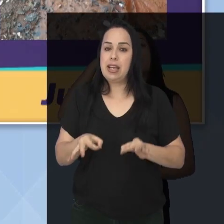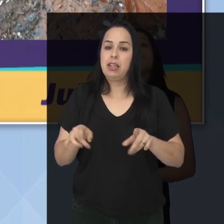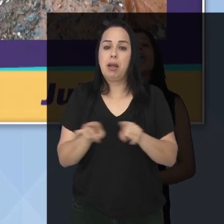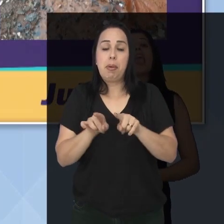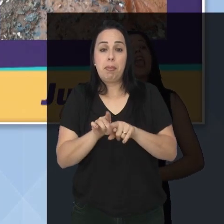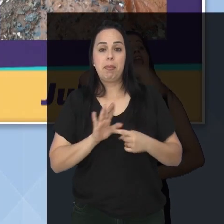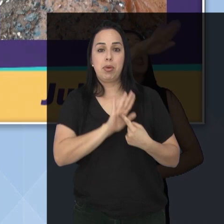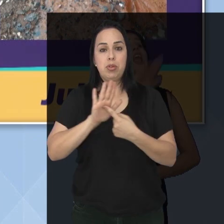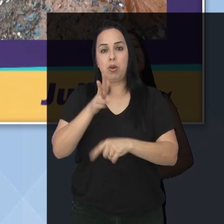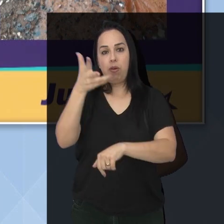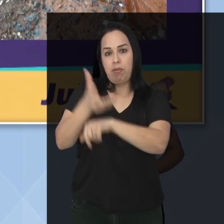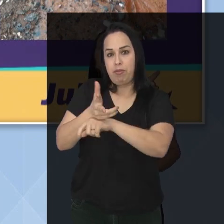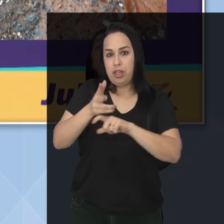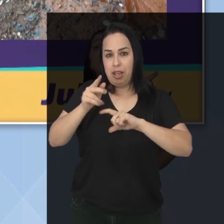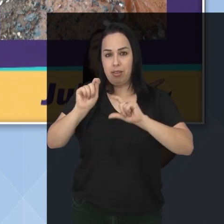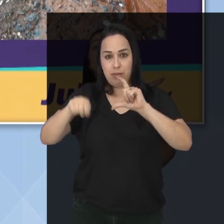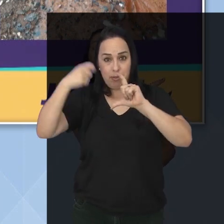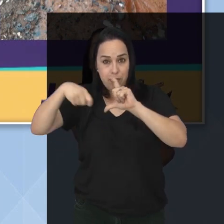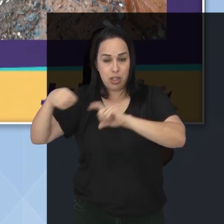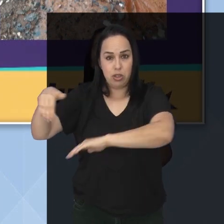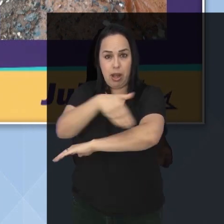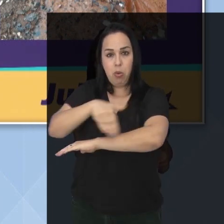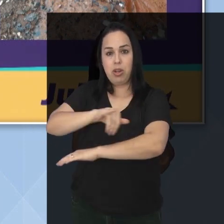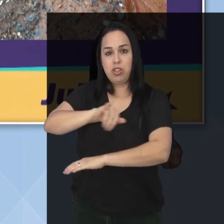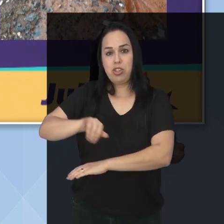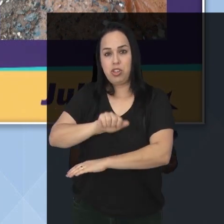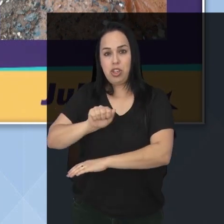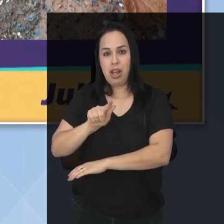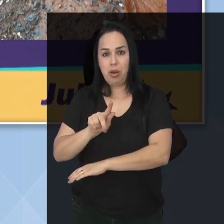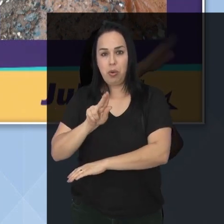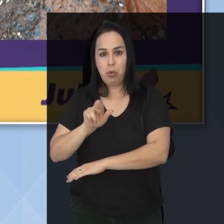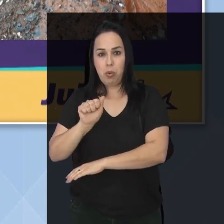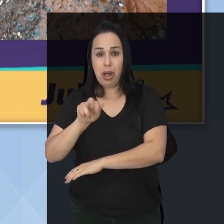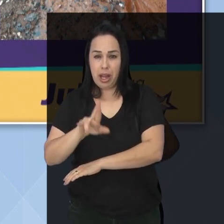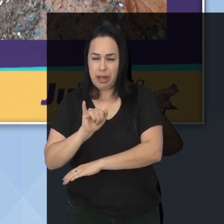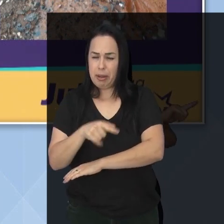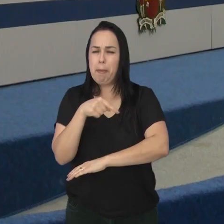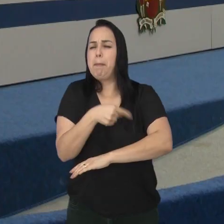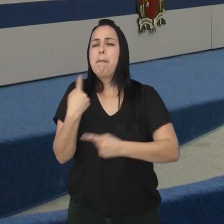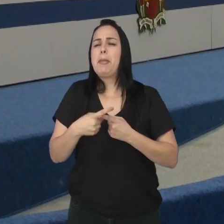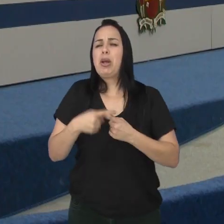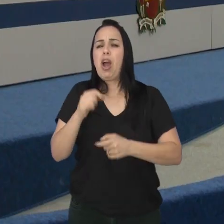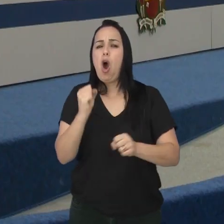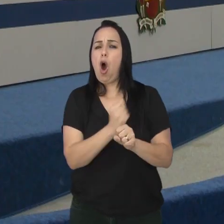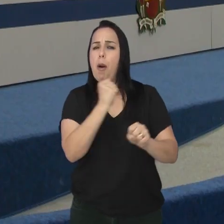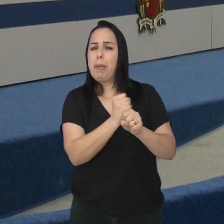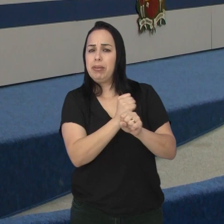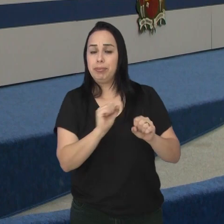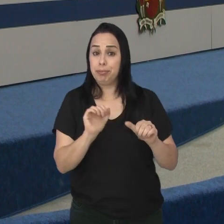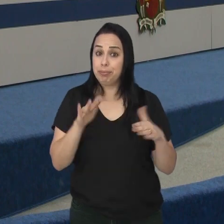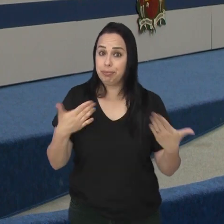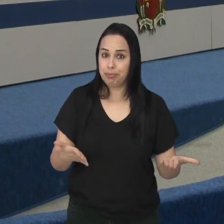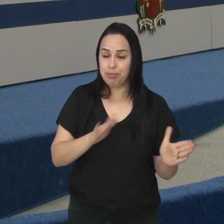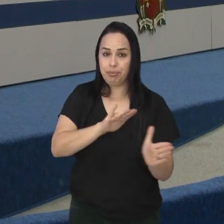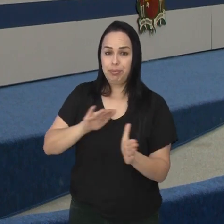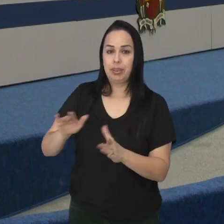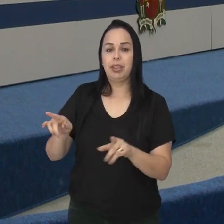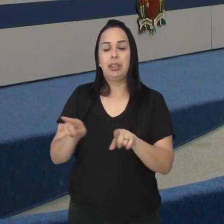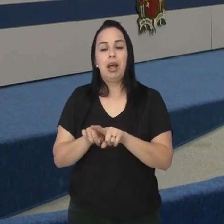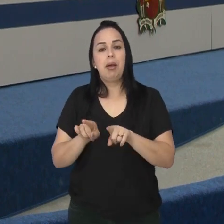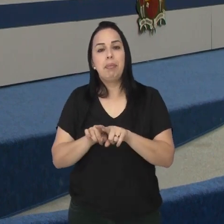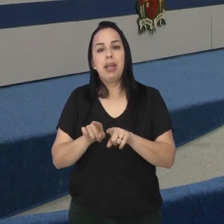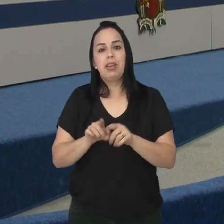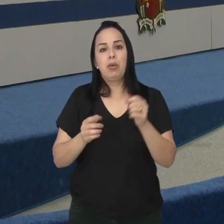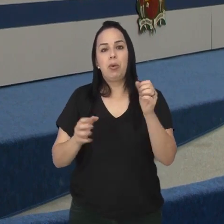ainda exibiu um vídeo da Via Jaguari e questionou a eficiência e viabilidade da obra. Para dar publicidade à fiscalização